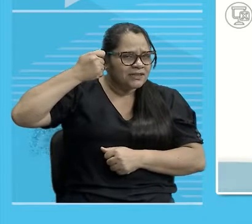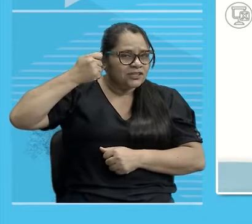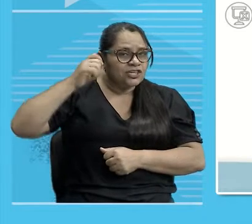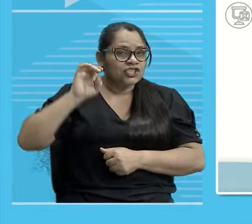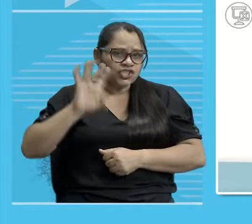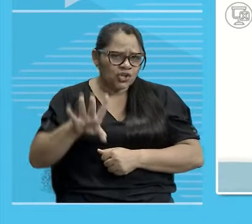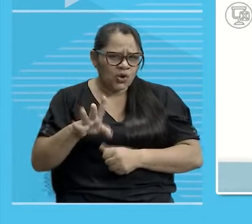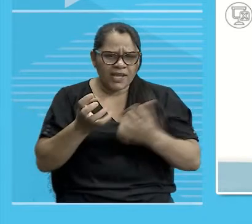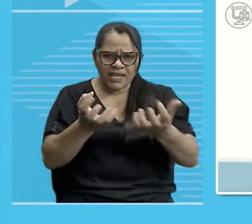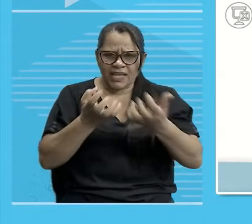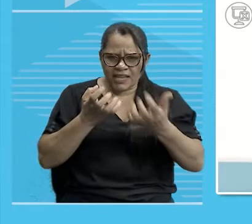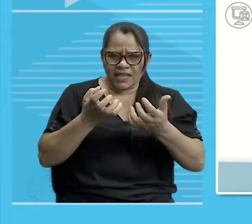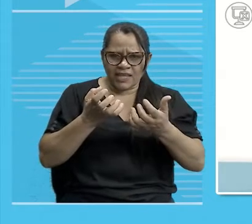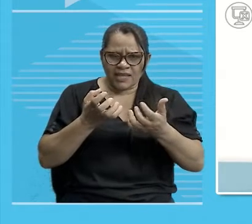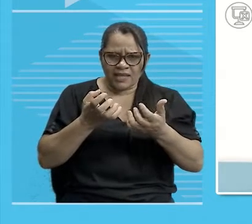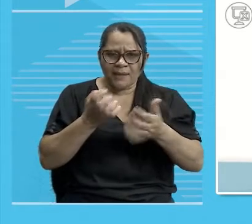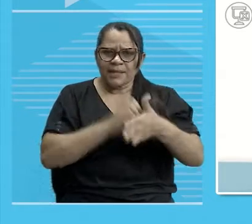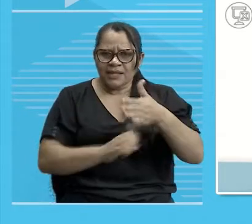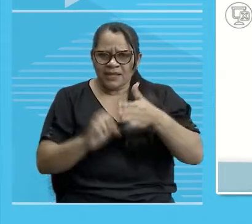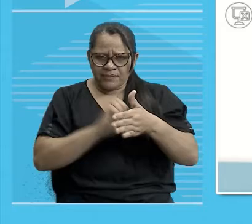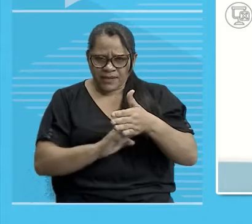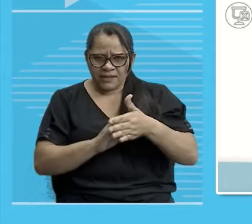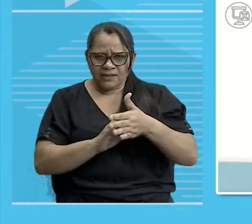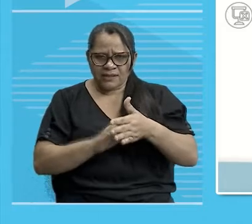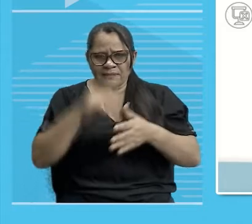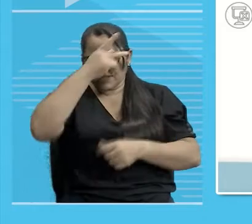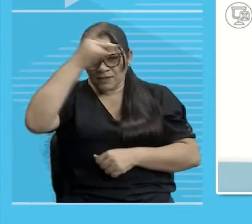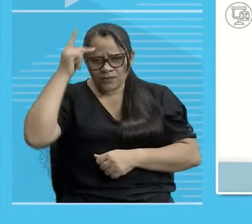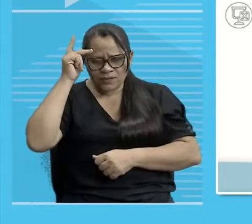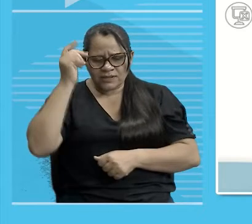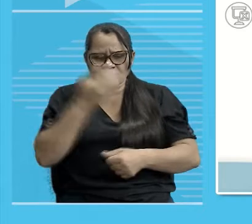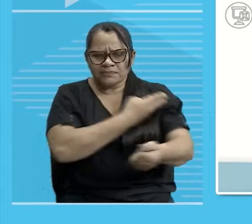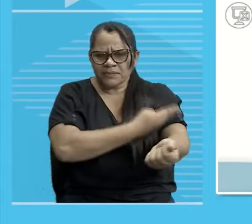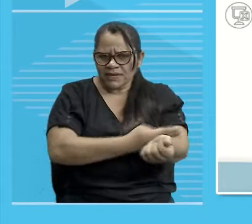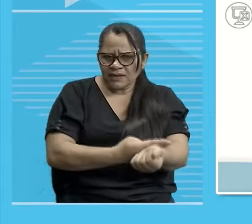percebe ó esse retrato aqui